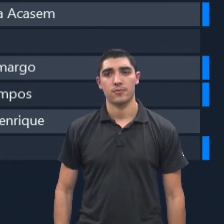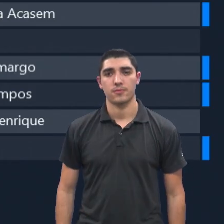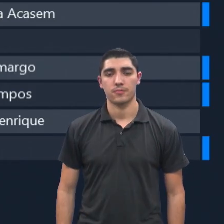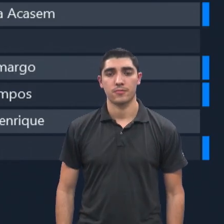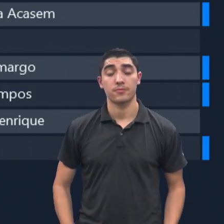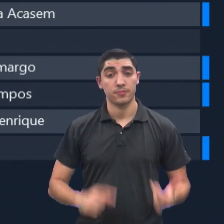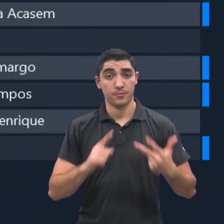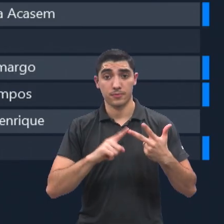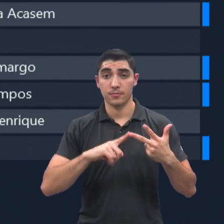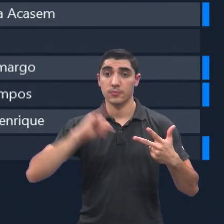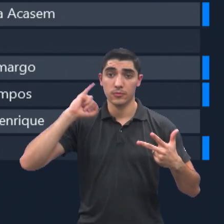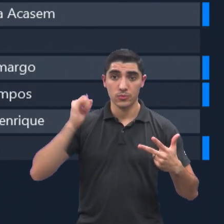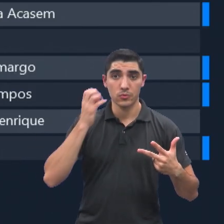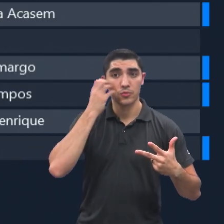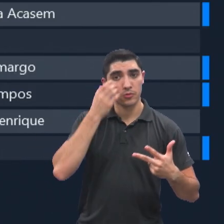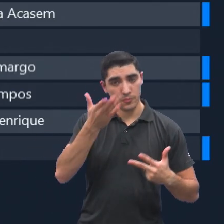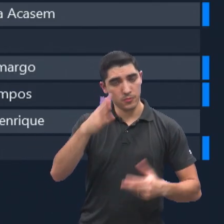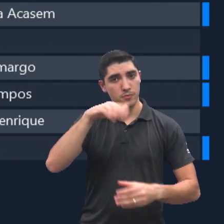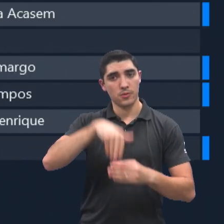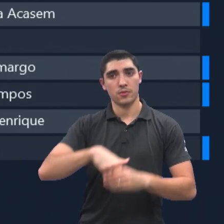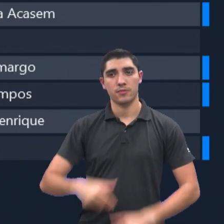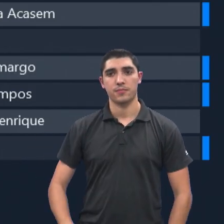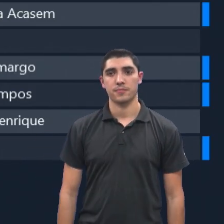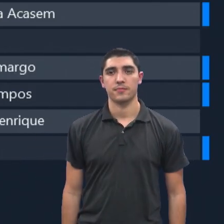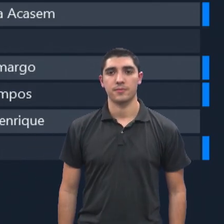Juliana Fraga.